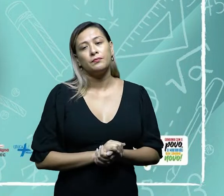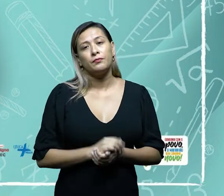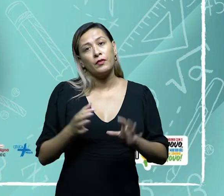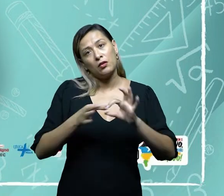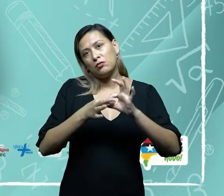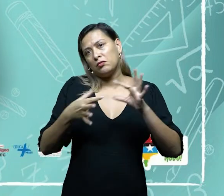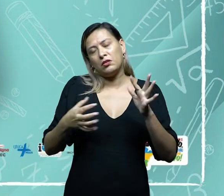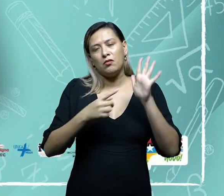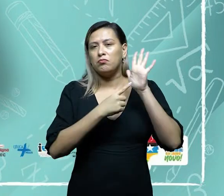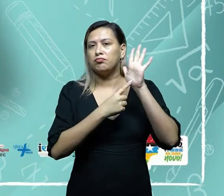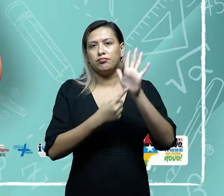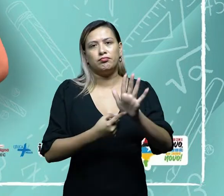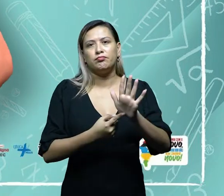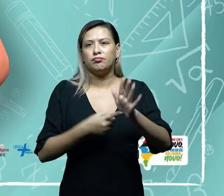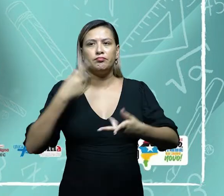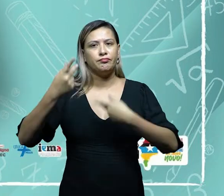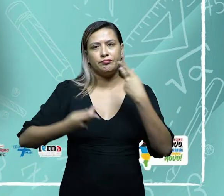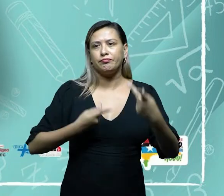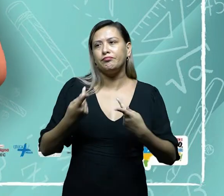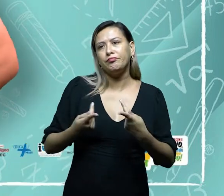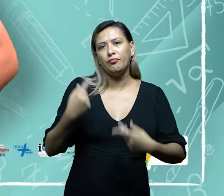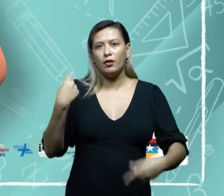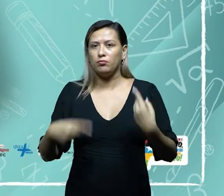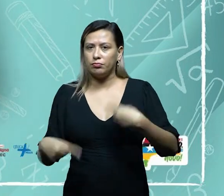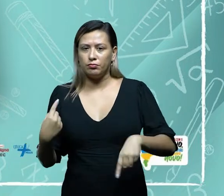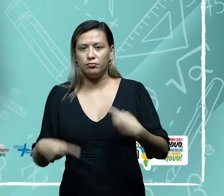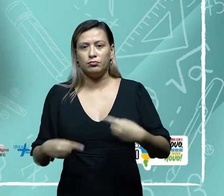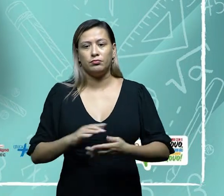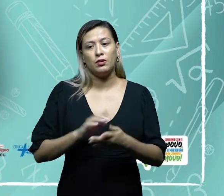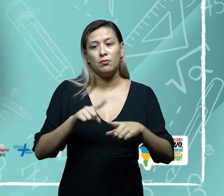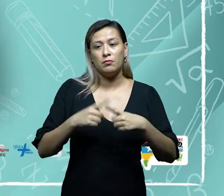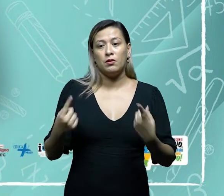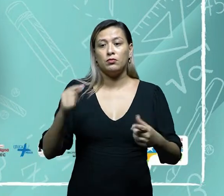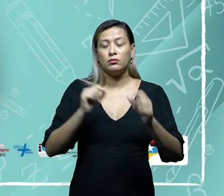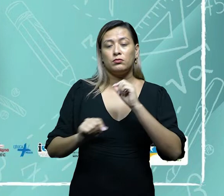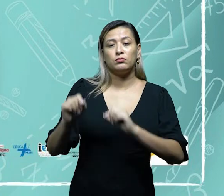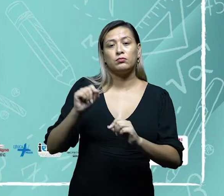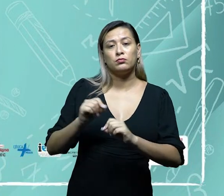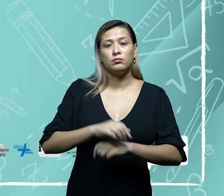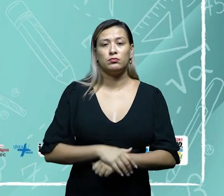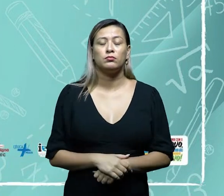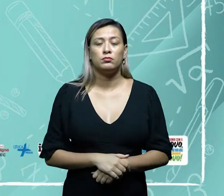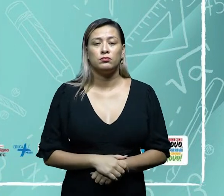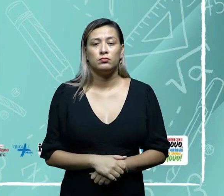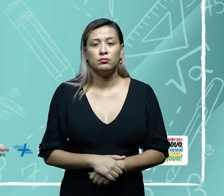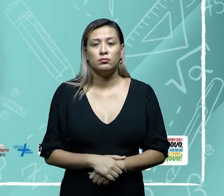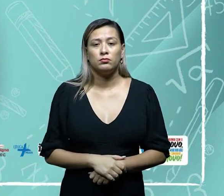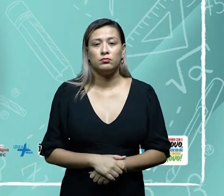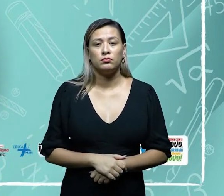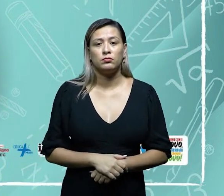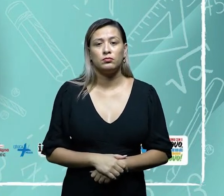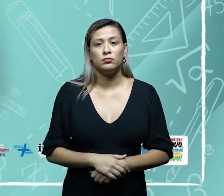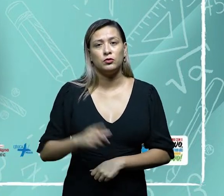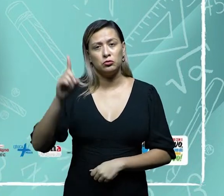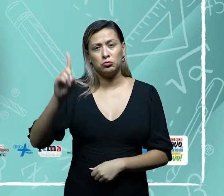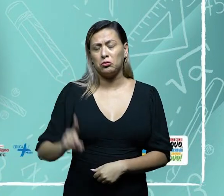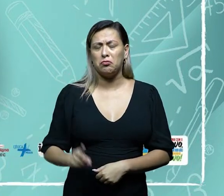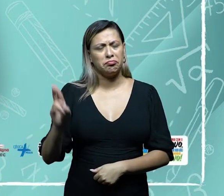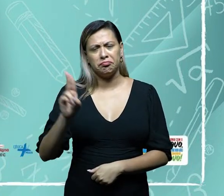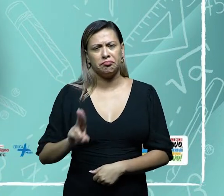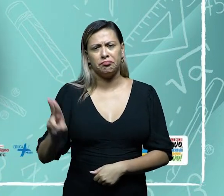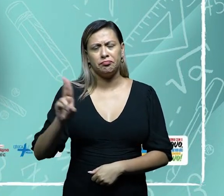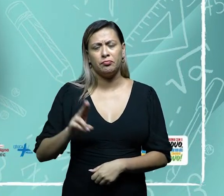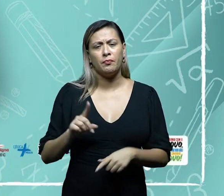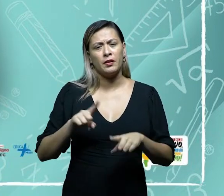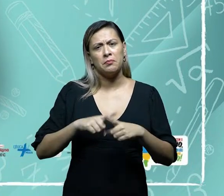manifestação. Então, política, eu posso estar aqui não fazendo, não fazendo uso desse direito, né?